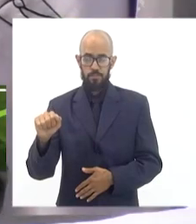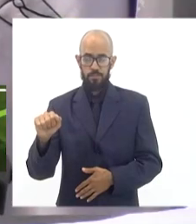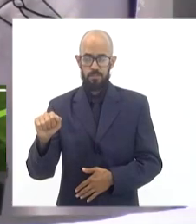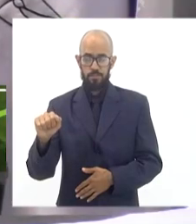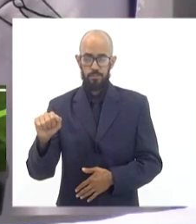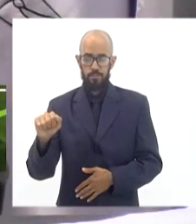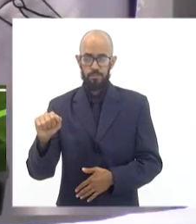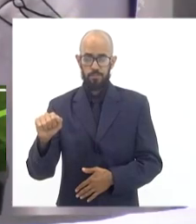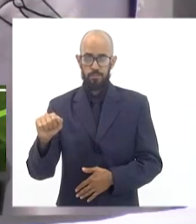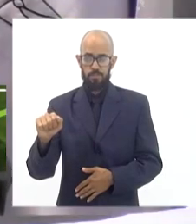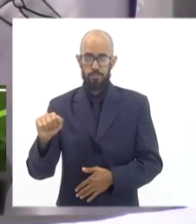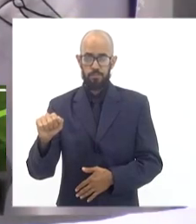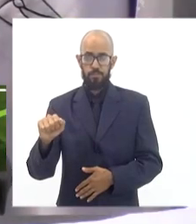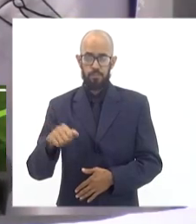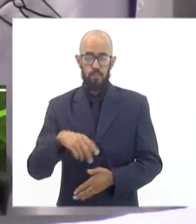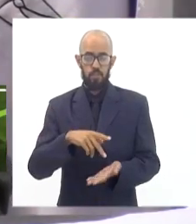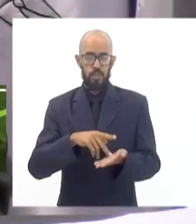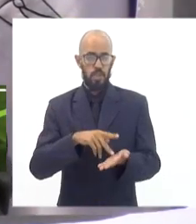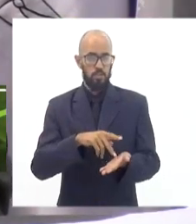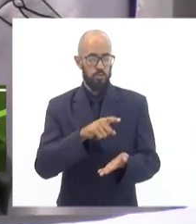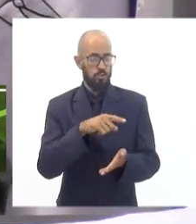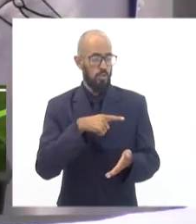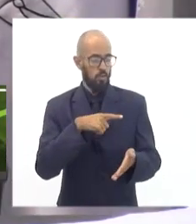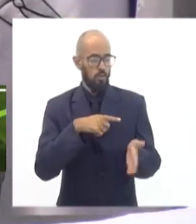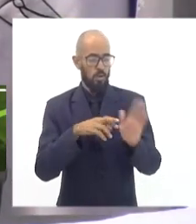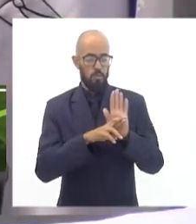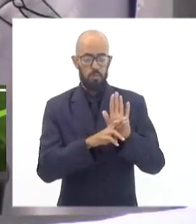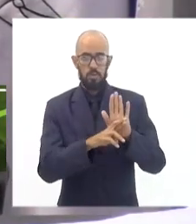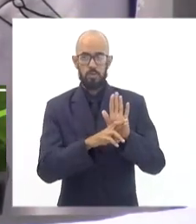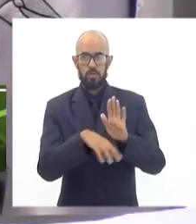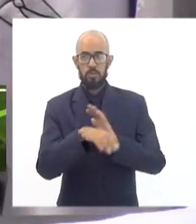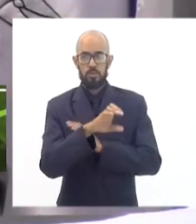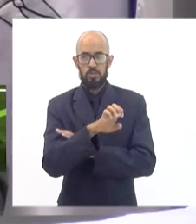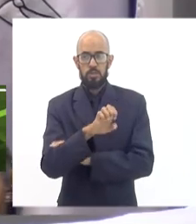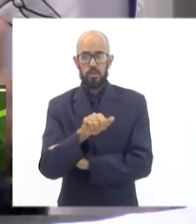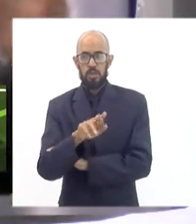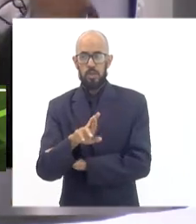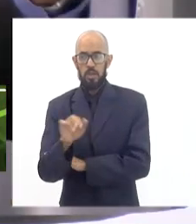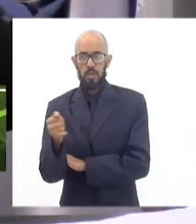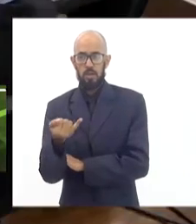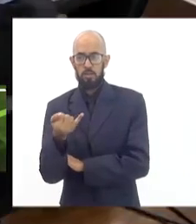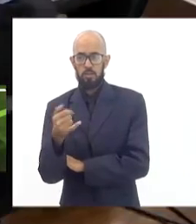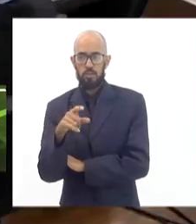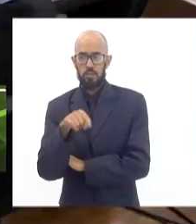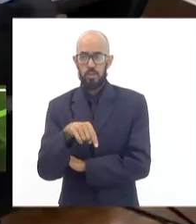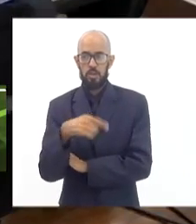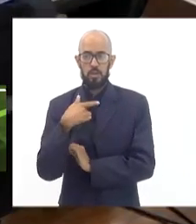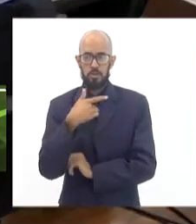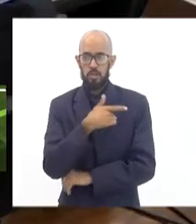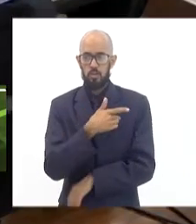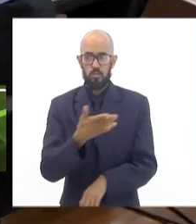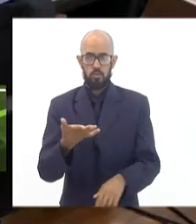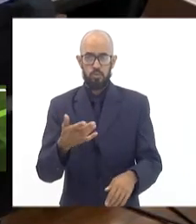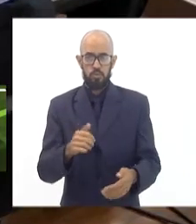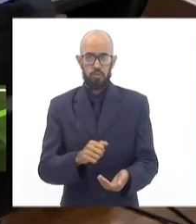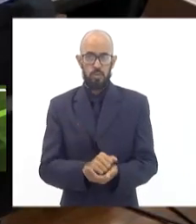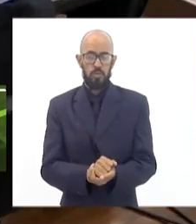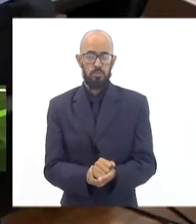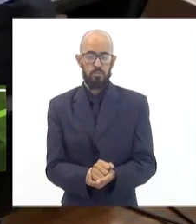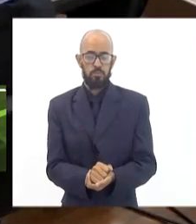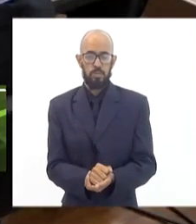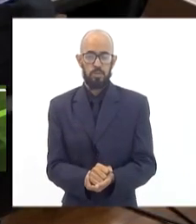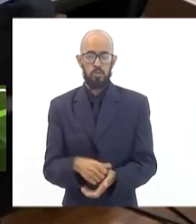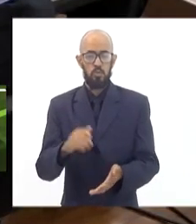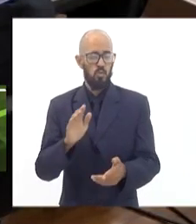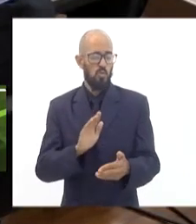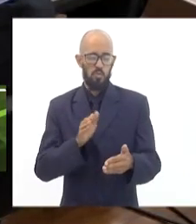instituições É verdade é que nenhum representante da se acha que é o da Saúde mas o mote é o e